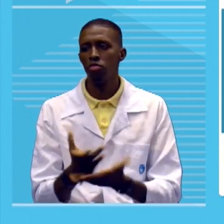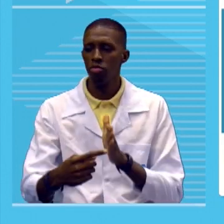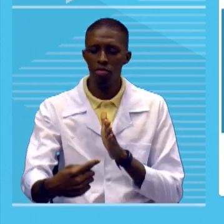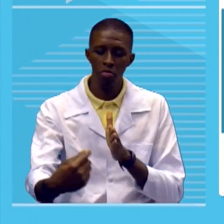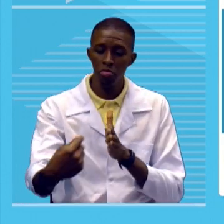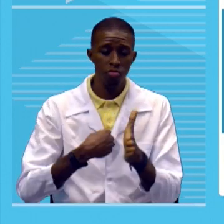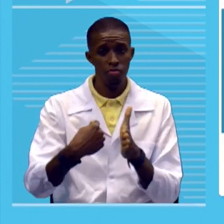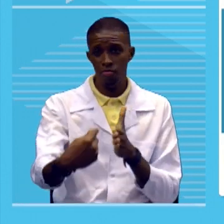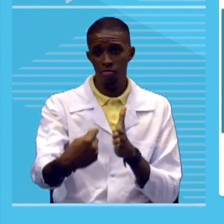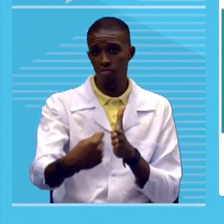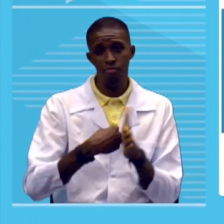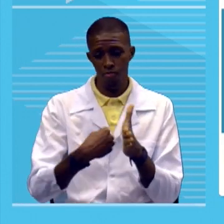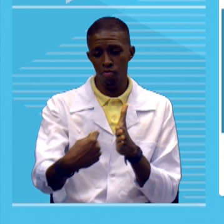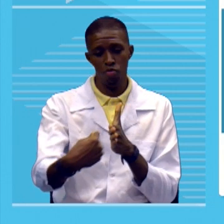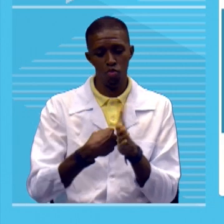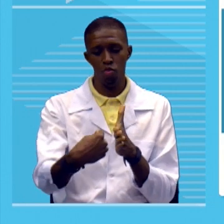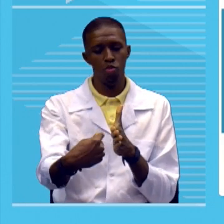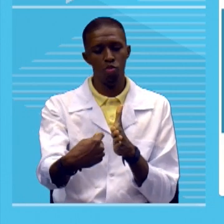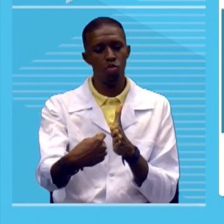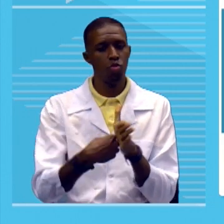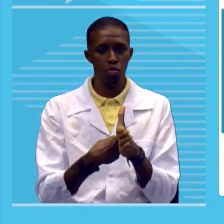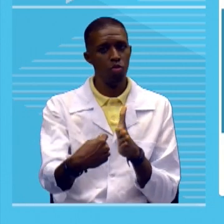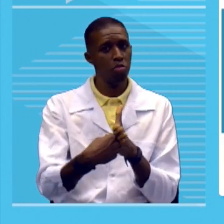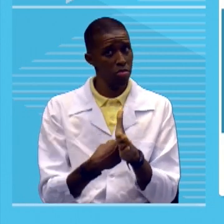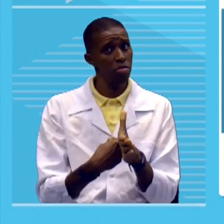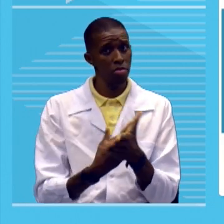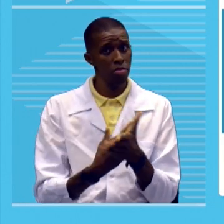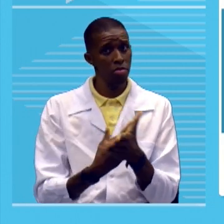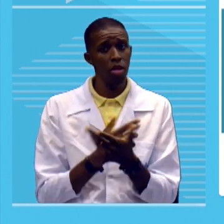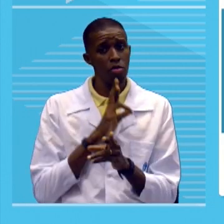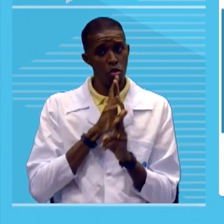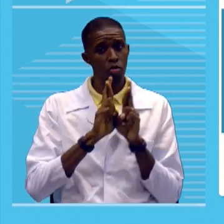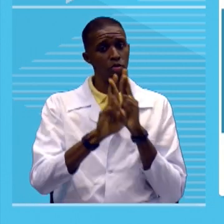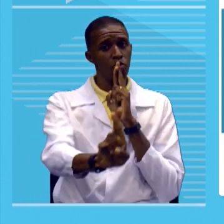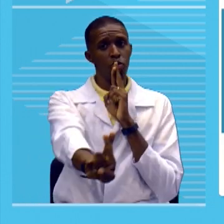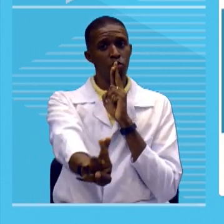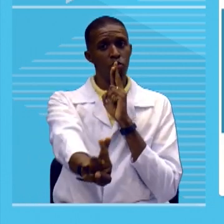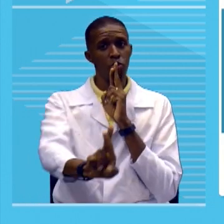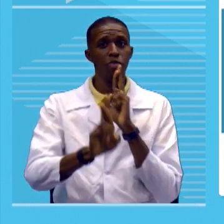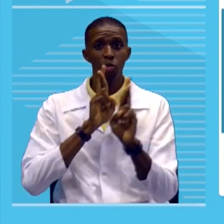bastante. Porque na nossa aula